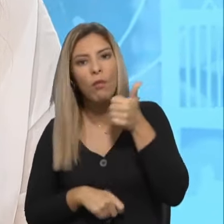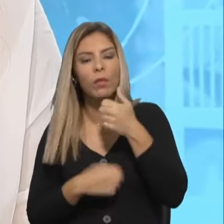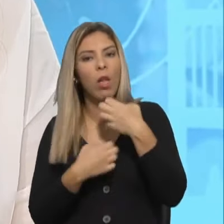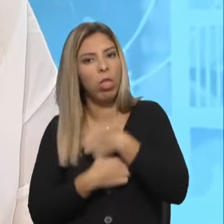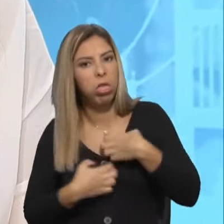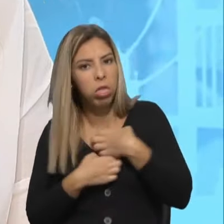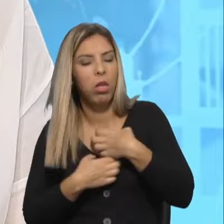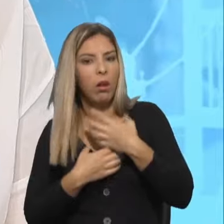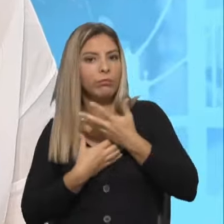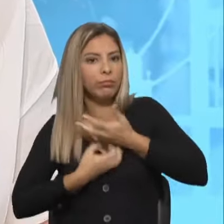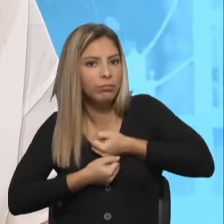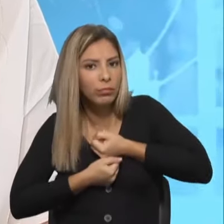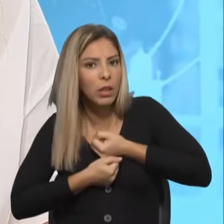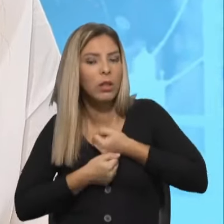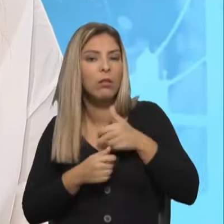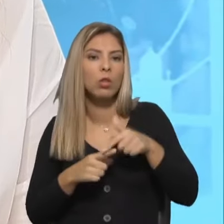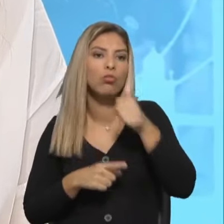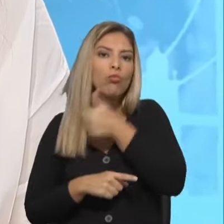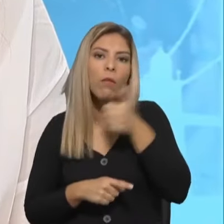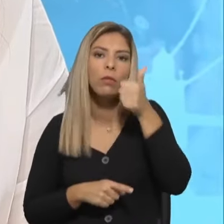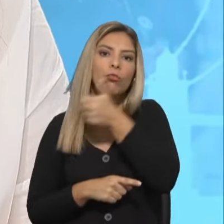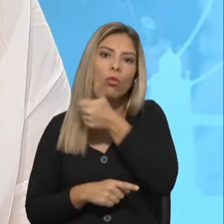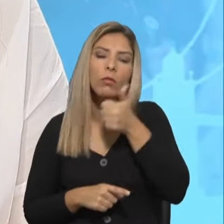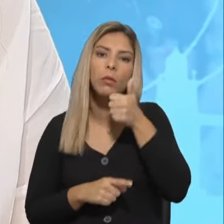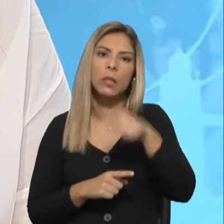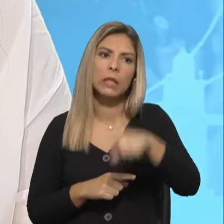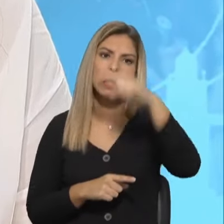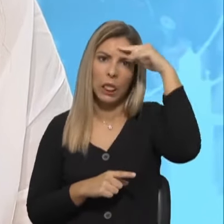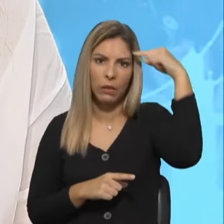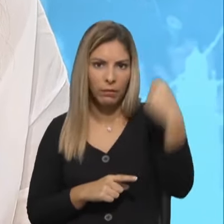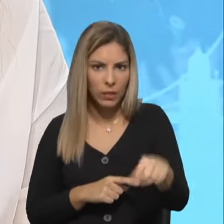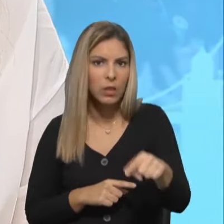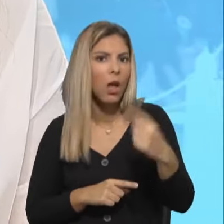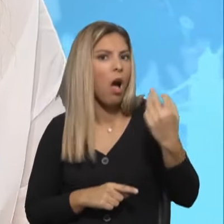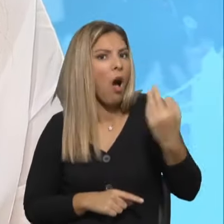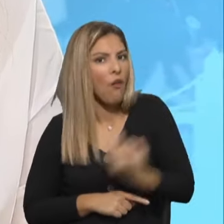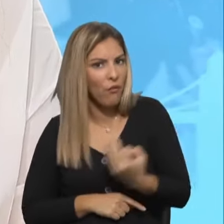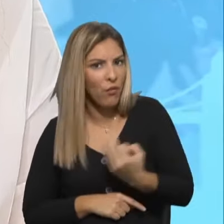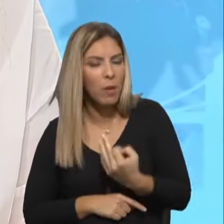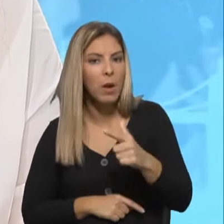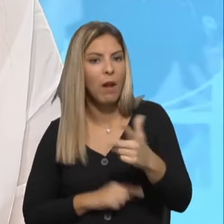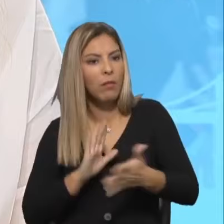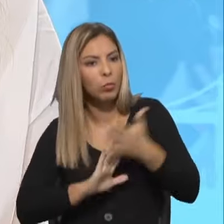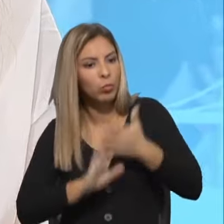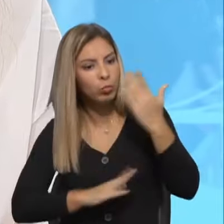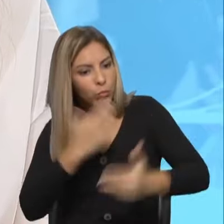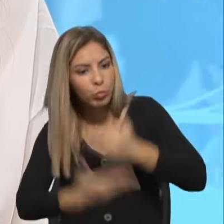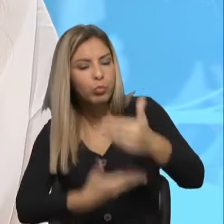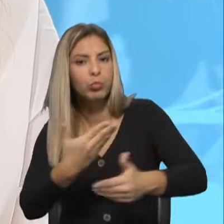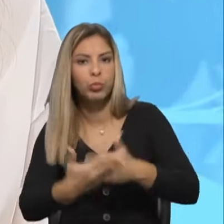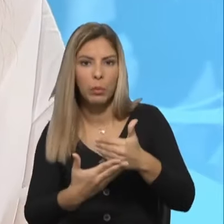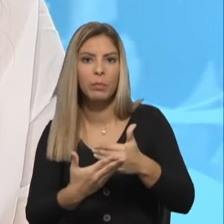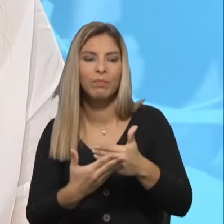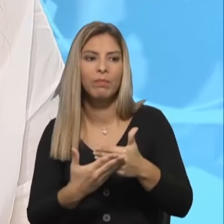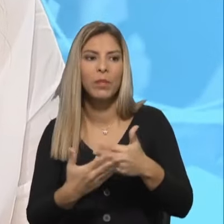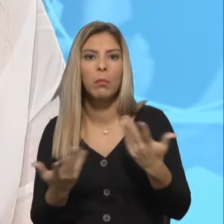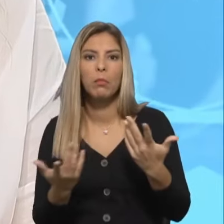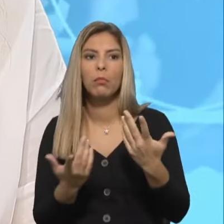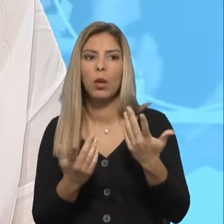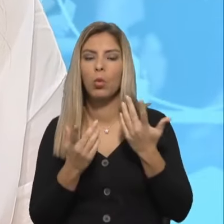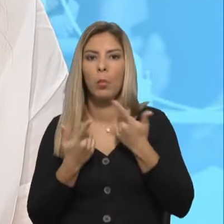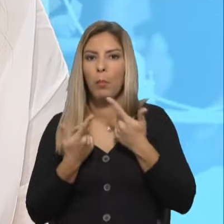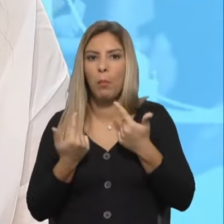que passar pelo sofrimento é sempre uma coisa difícil não é e portanto Queremos sempre acelerar um processo que na verdade não pode nem deve ser